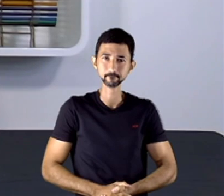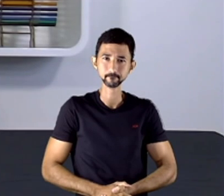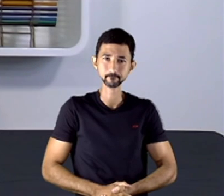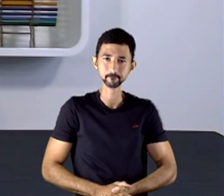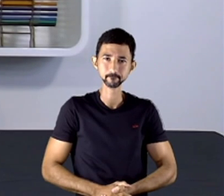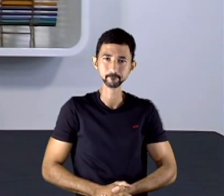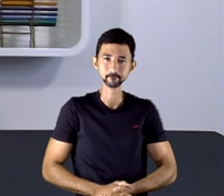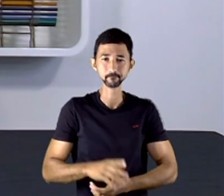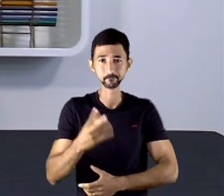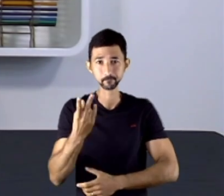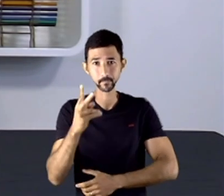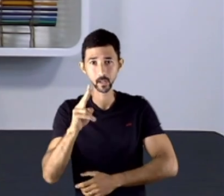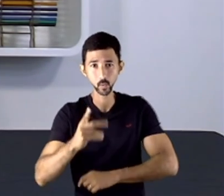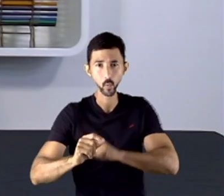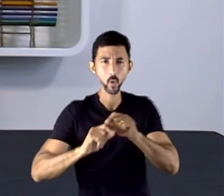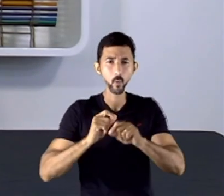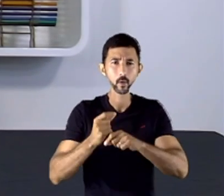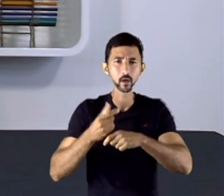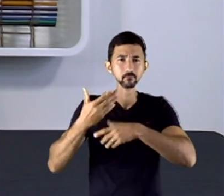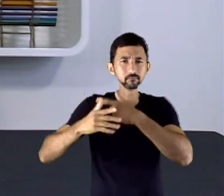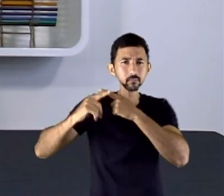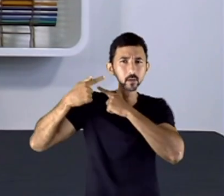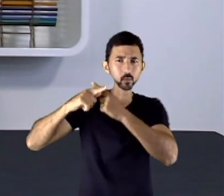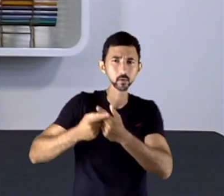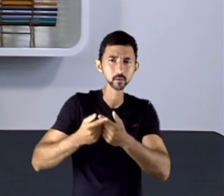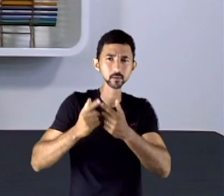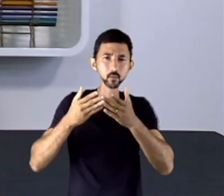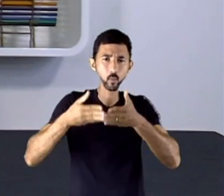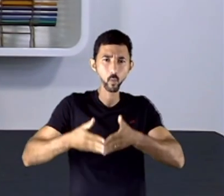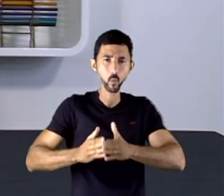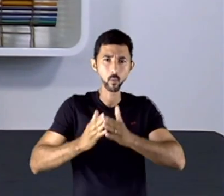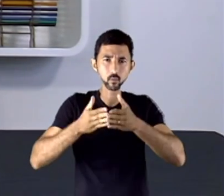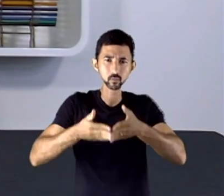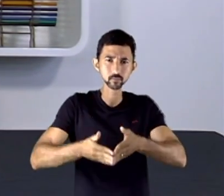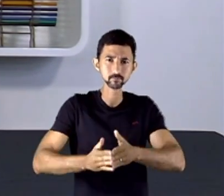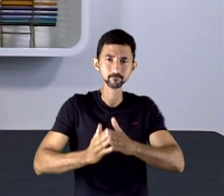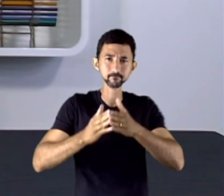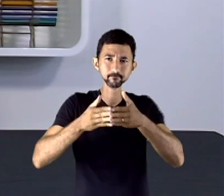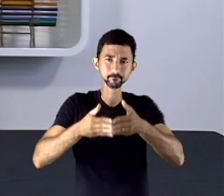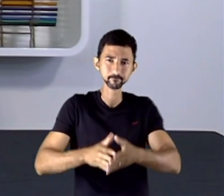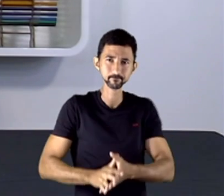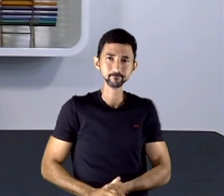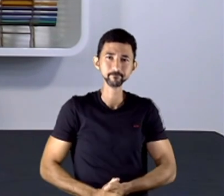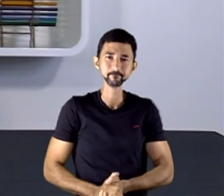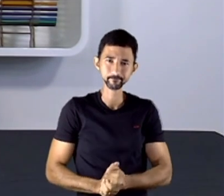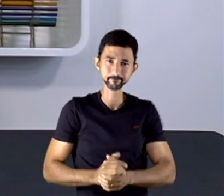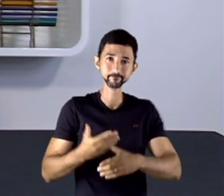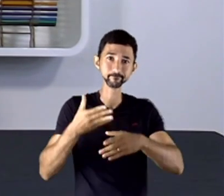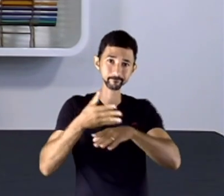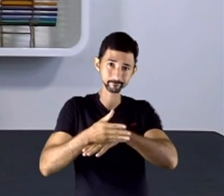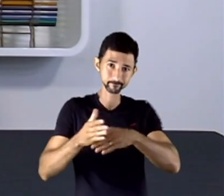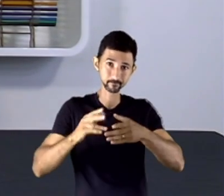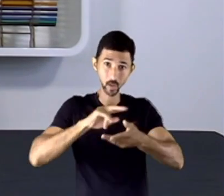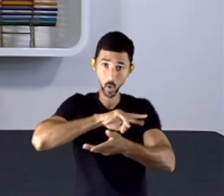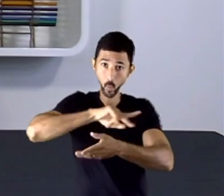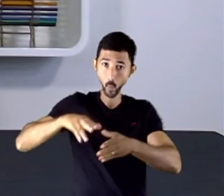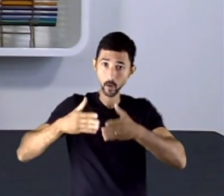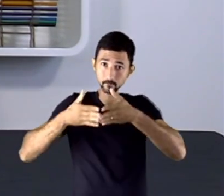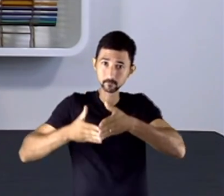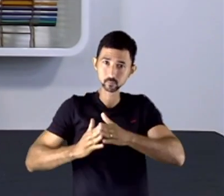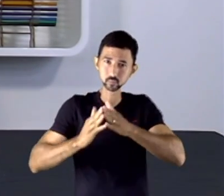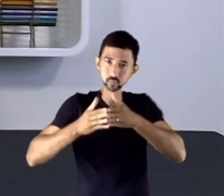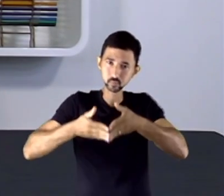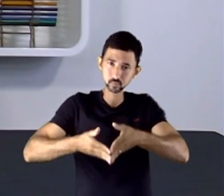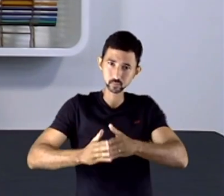elas possui algo tradicional, que é o transporte aquático, transporte a barco, principalmente o